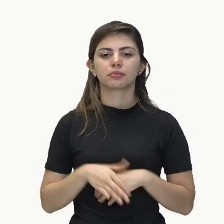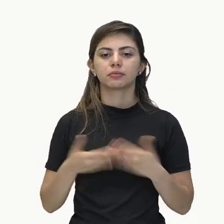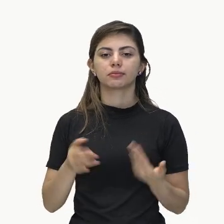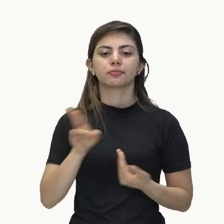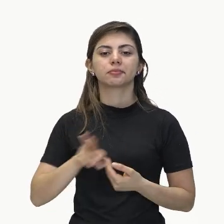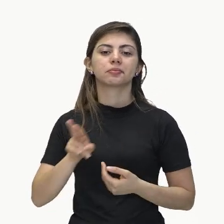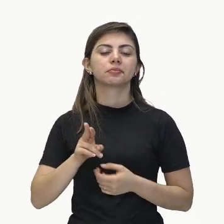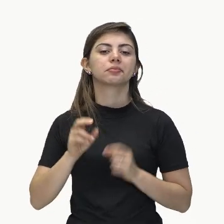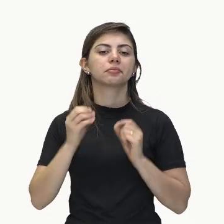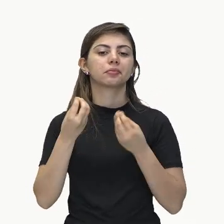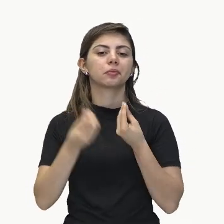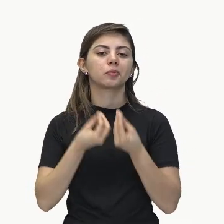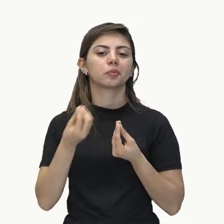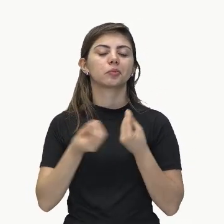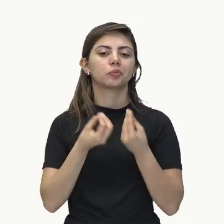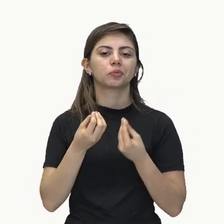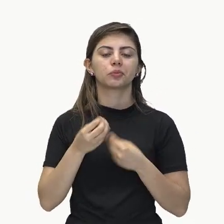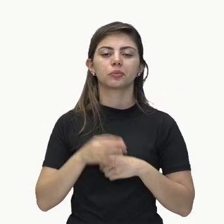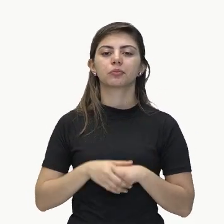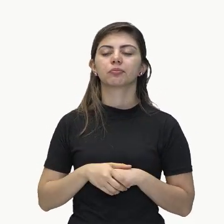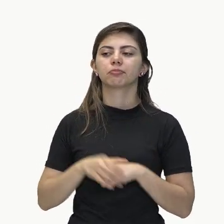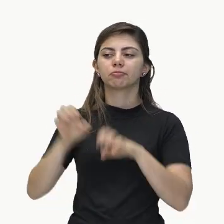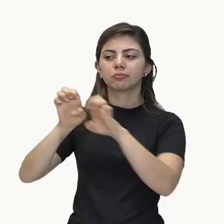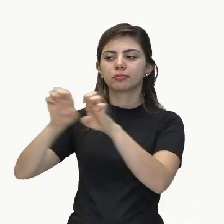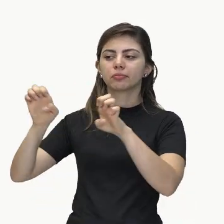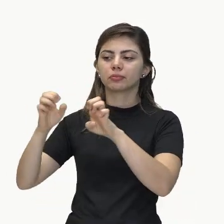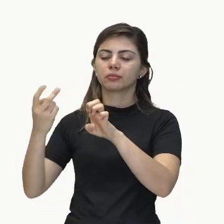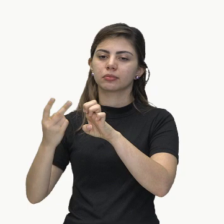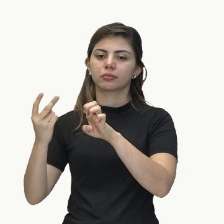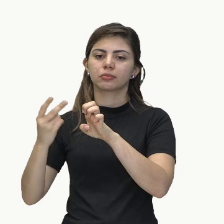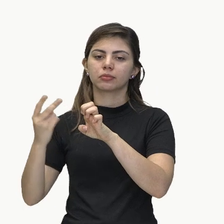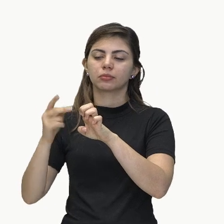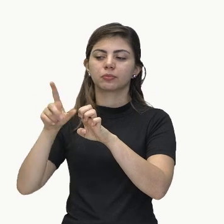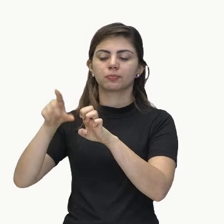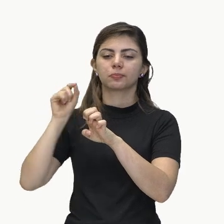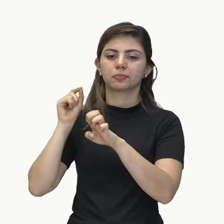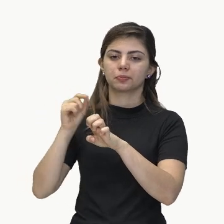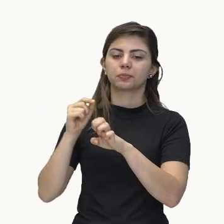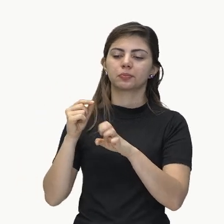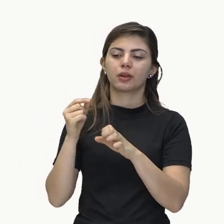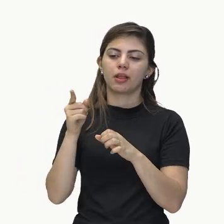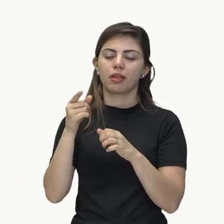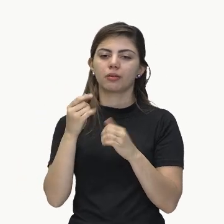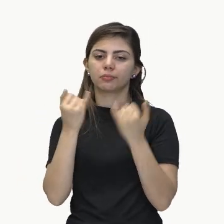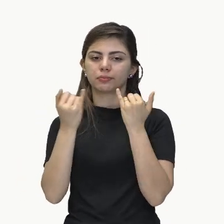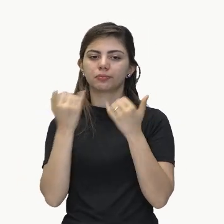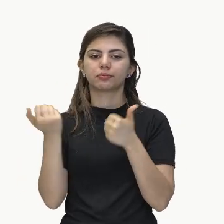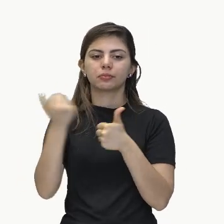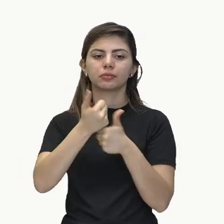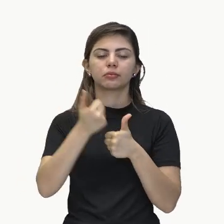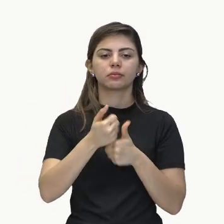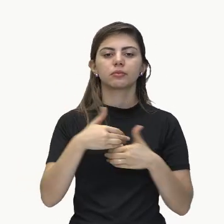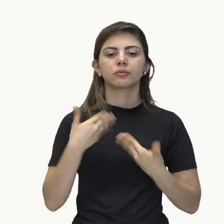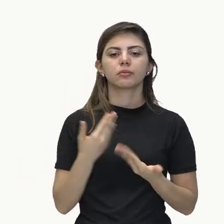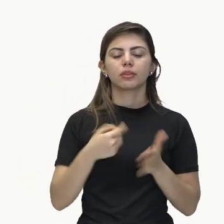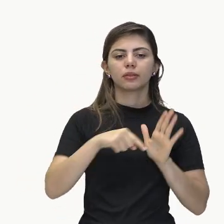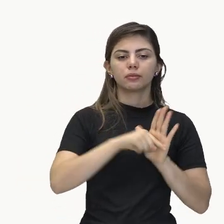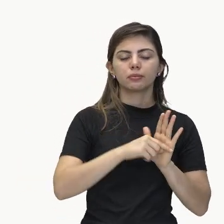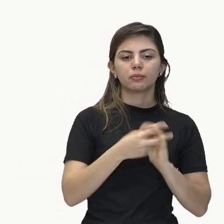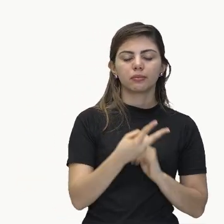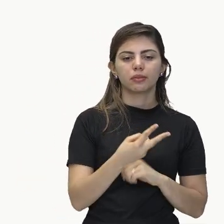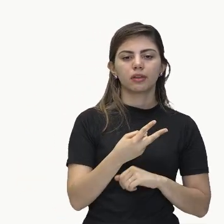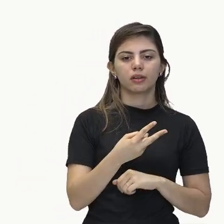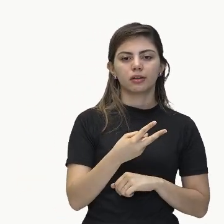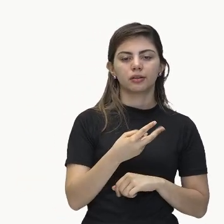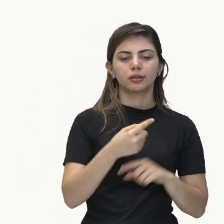quem? Eu vou usar a minha equação menos 2 vezes o